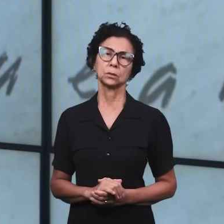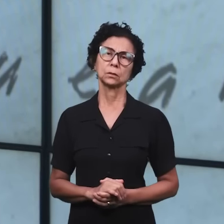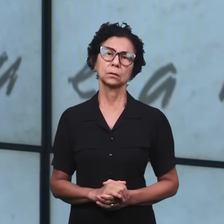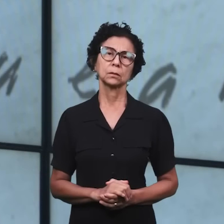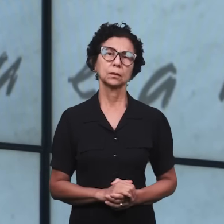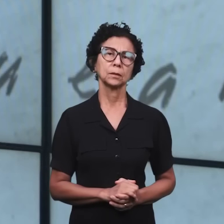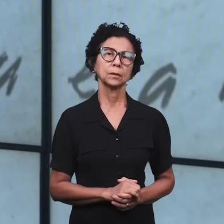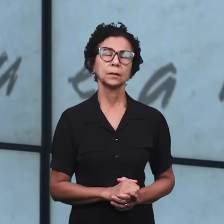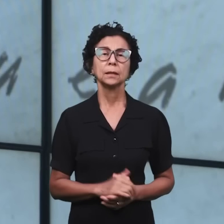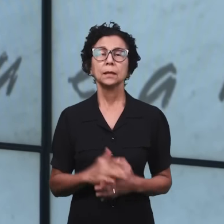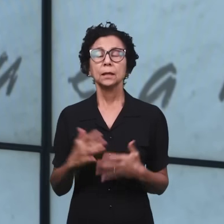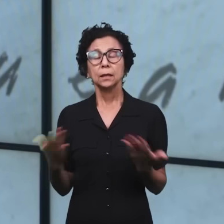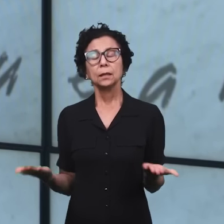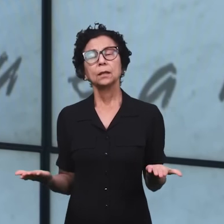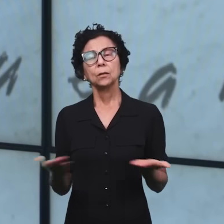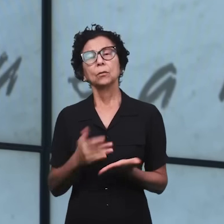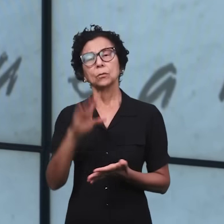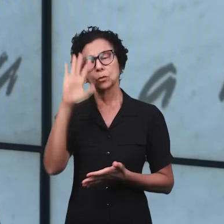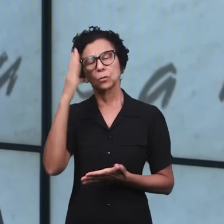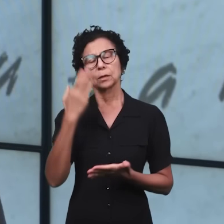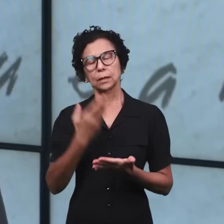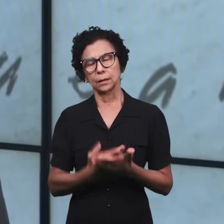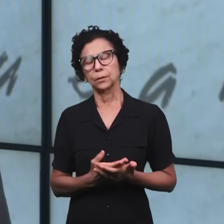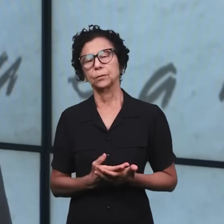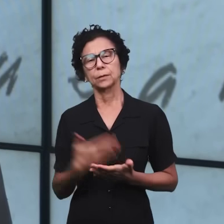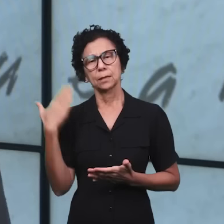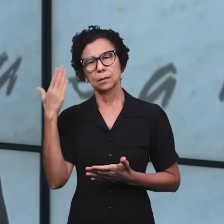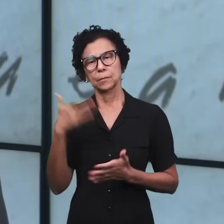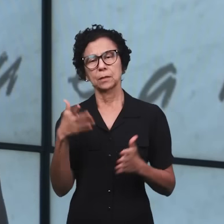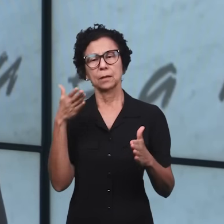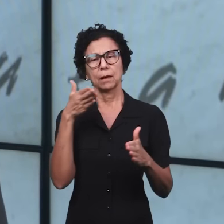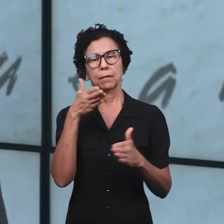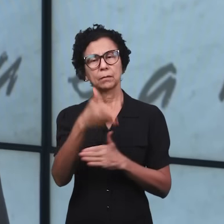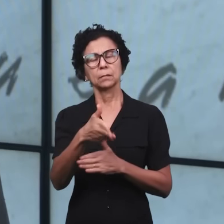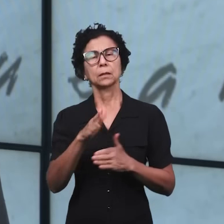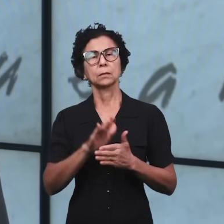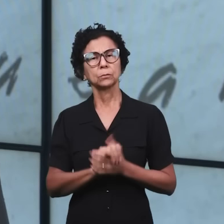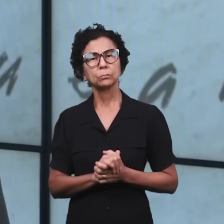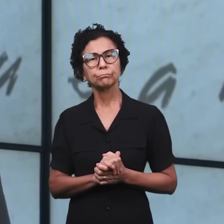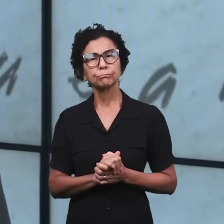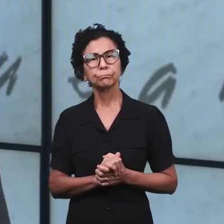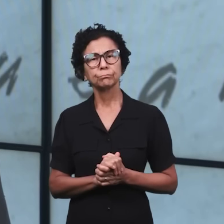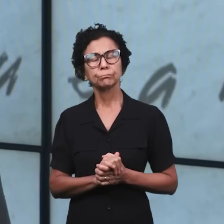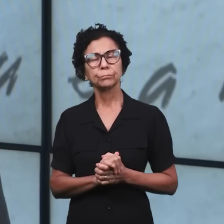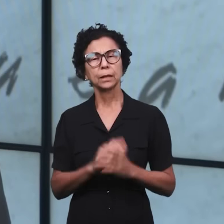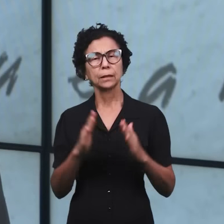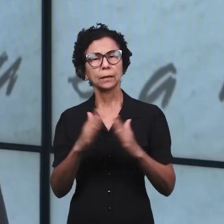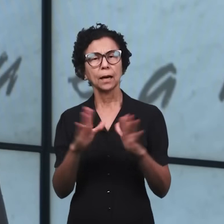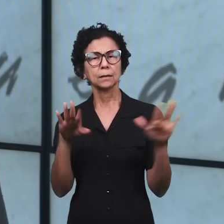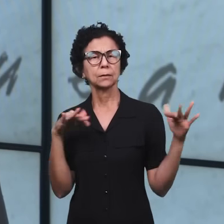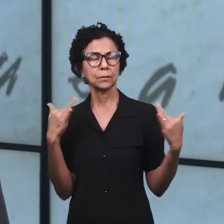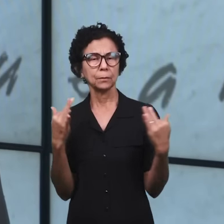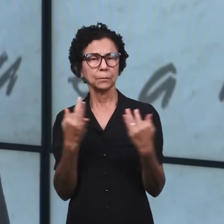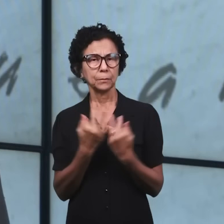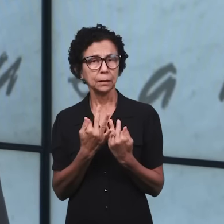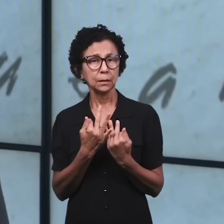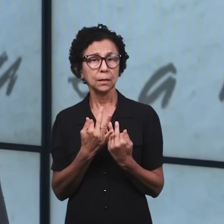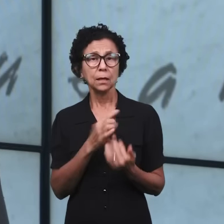lares para trazer essa esperança para os pais. Situações que